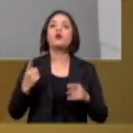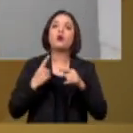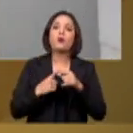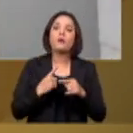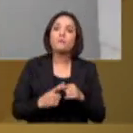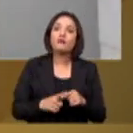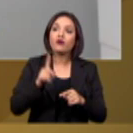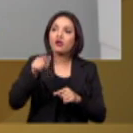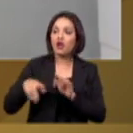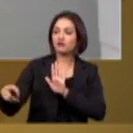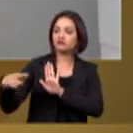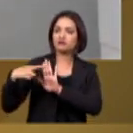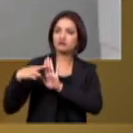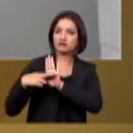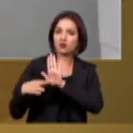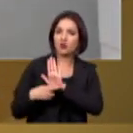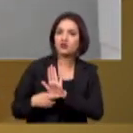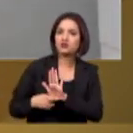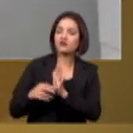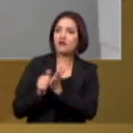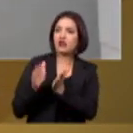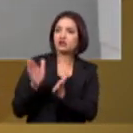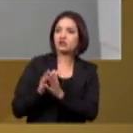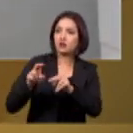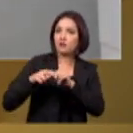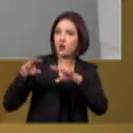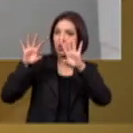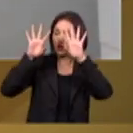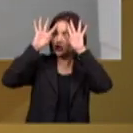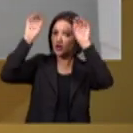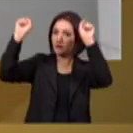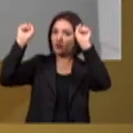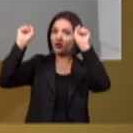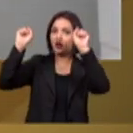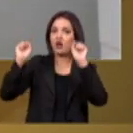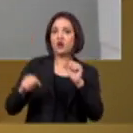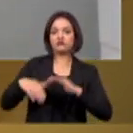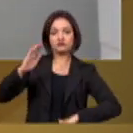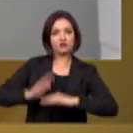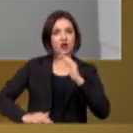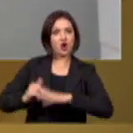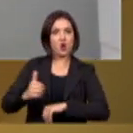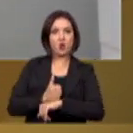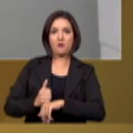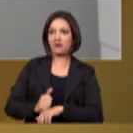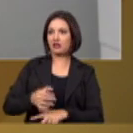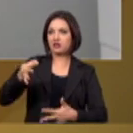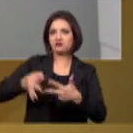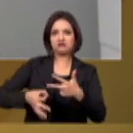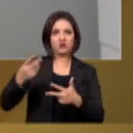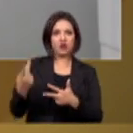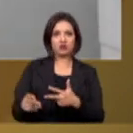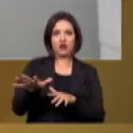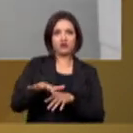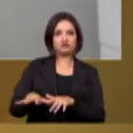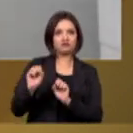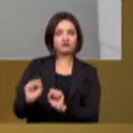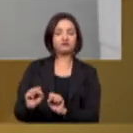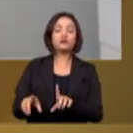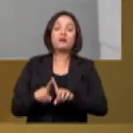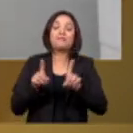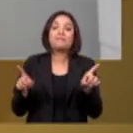eminentemente normativo estava pelo tribunal na o teatro rubi